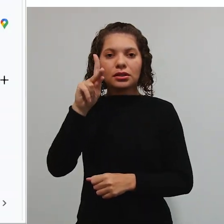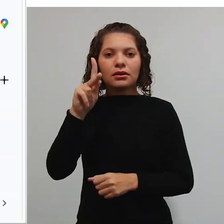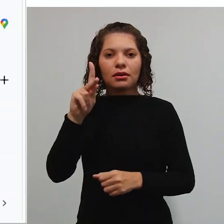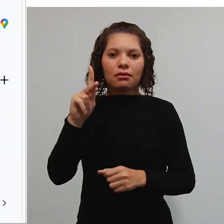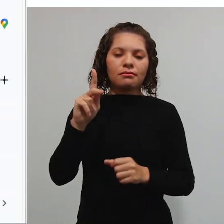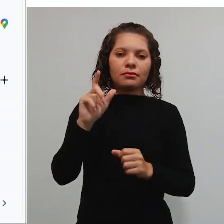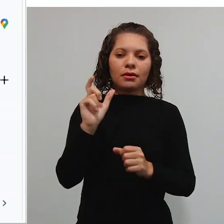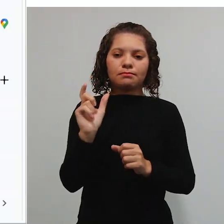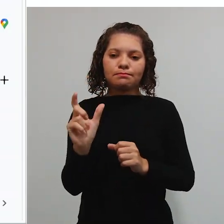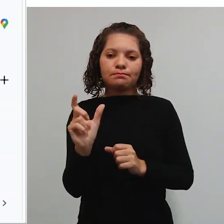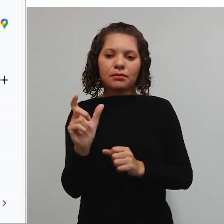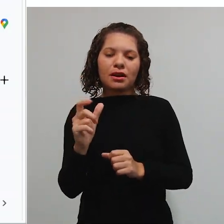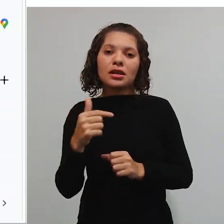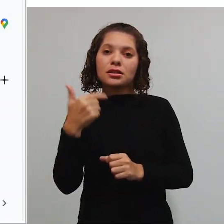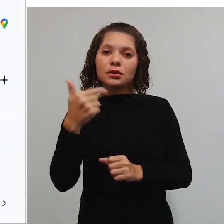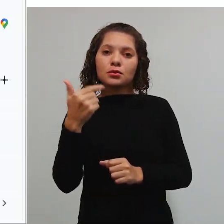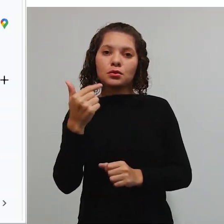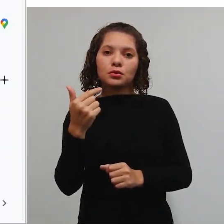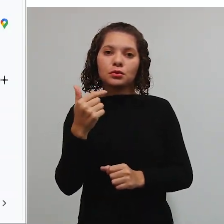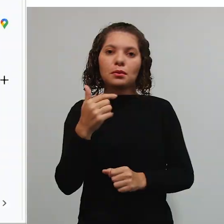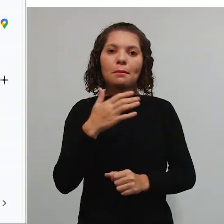vai ser o quê? O segundo vai ser